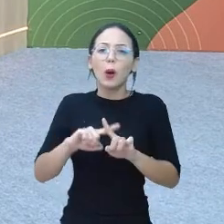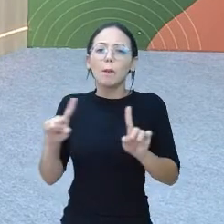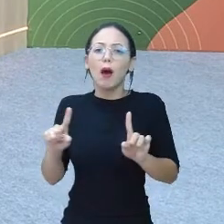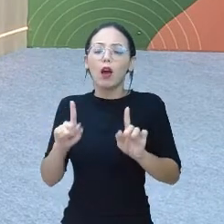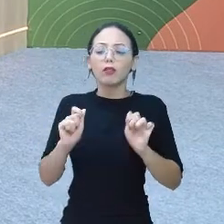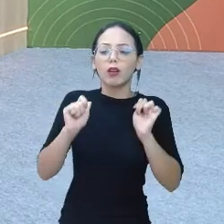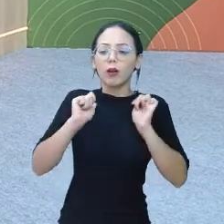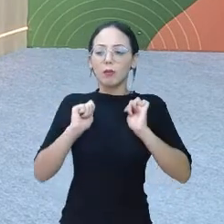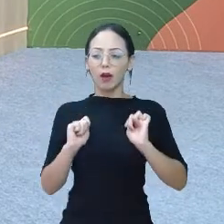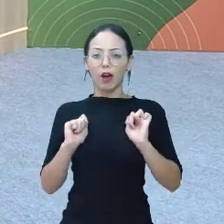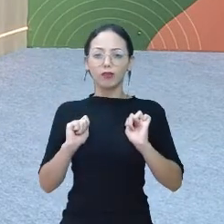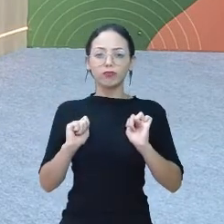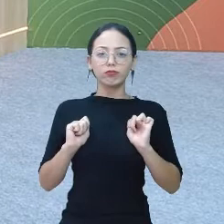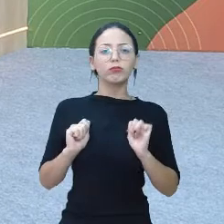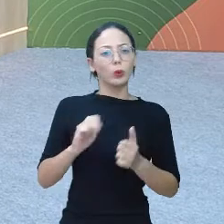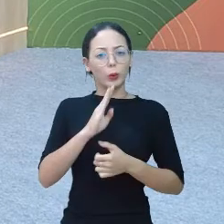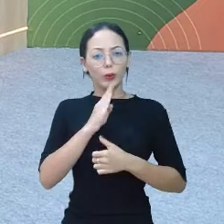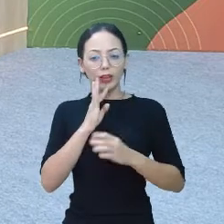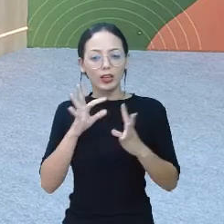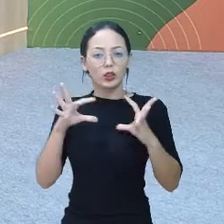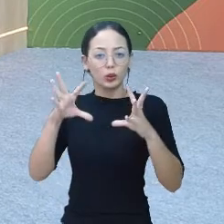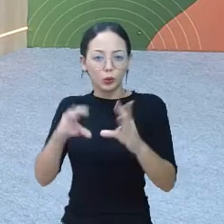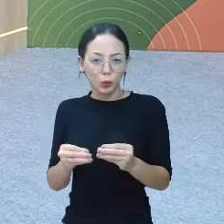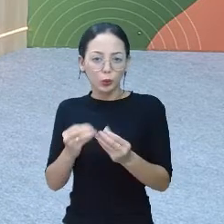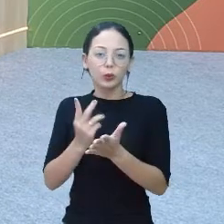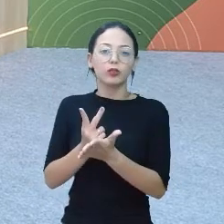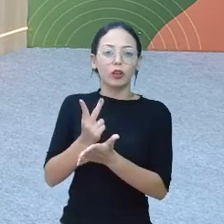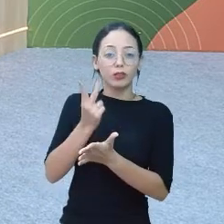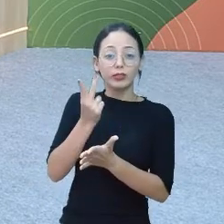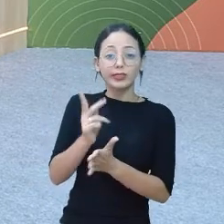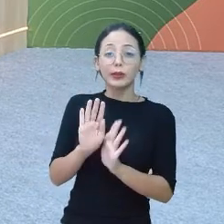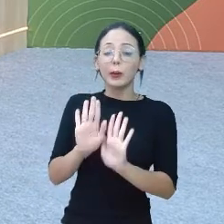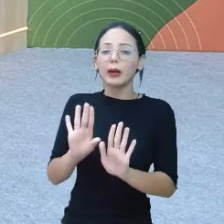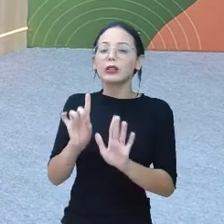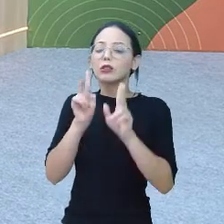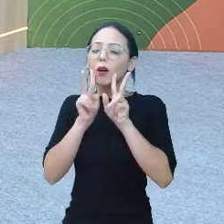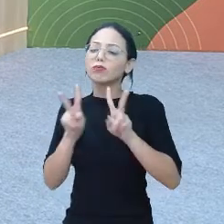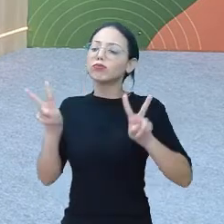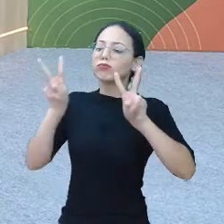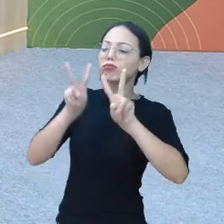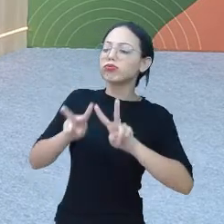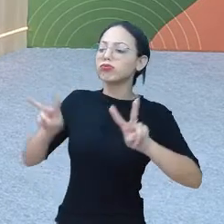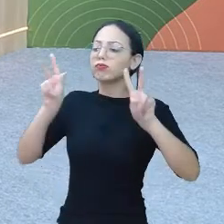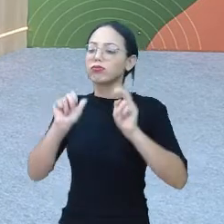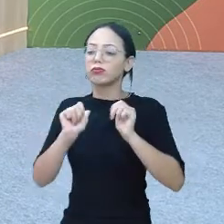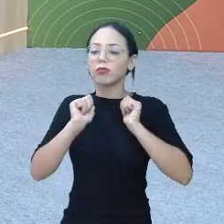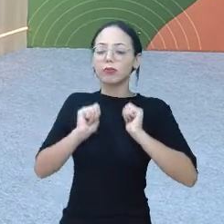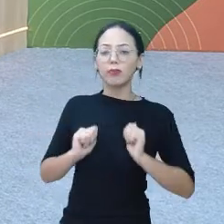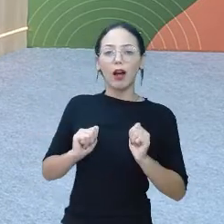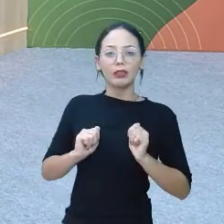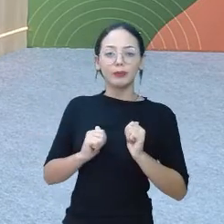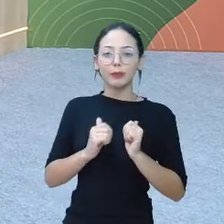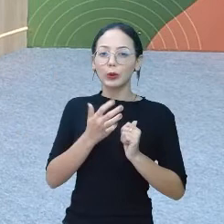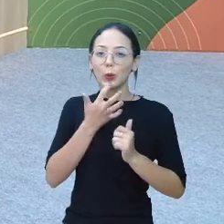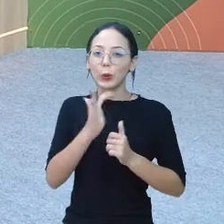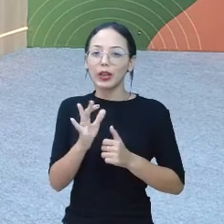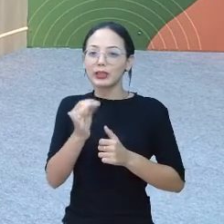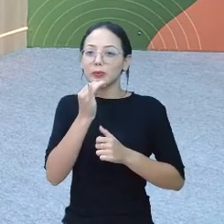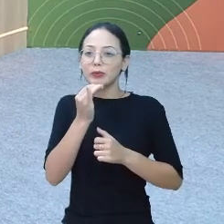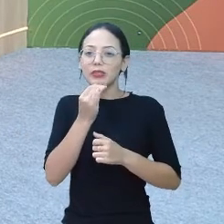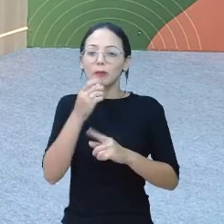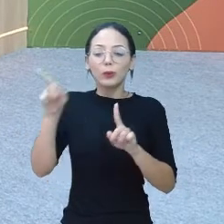ele está ali, ele conhece tudo o que está acontecendo, só que ele só observa os fatos, ele não conhece a intenção